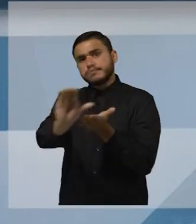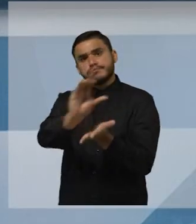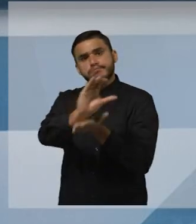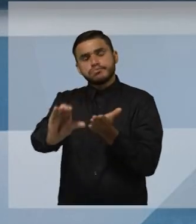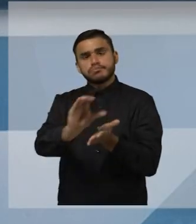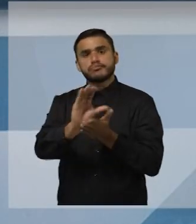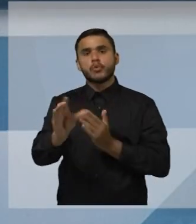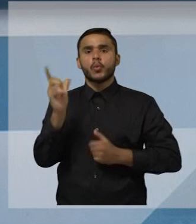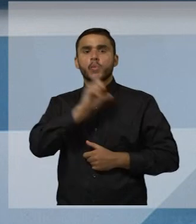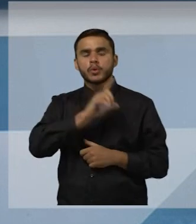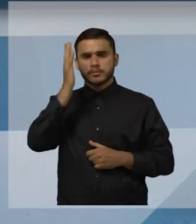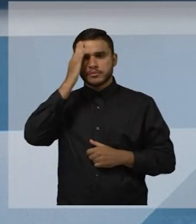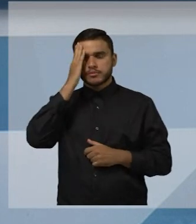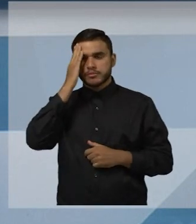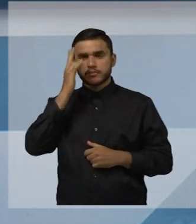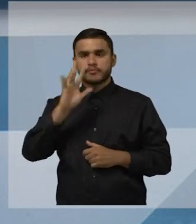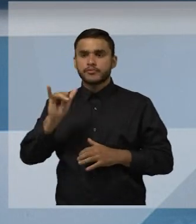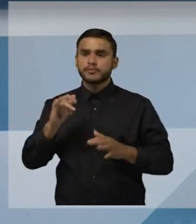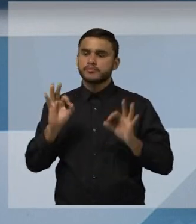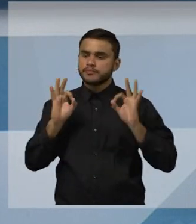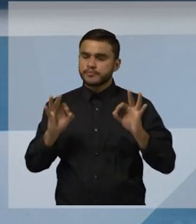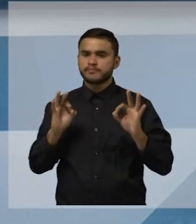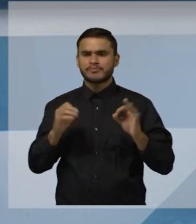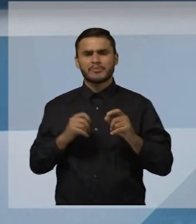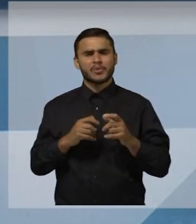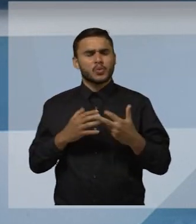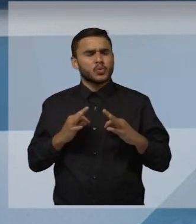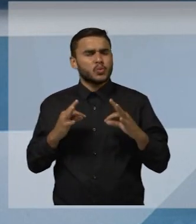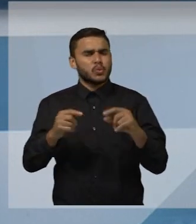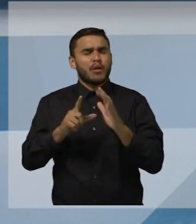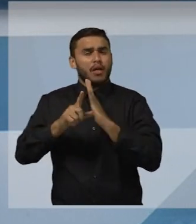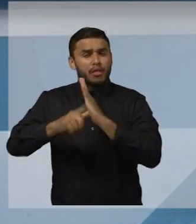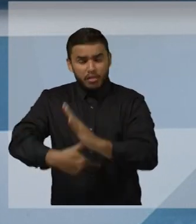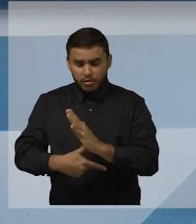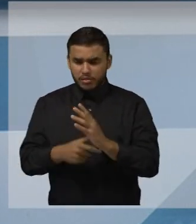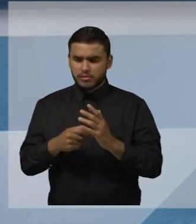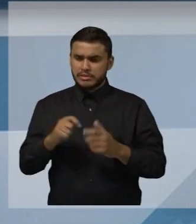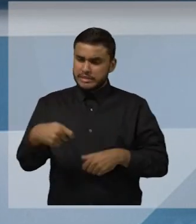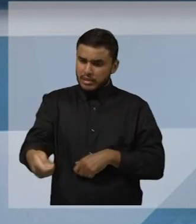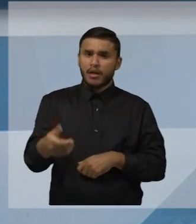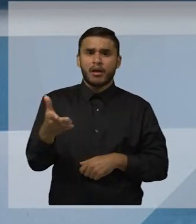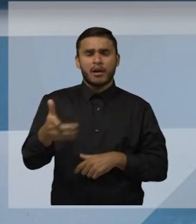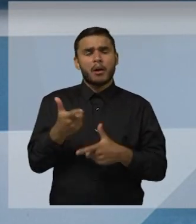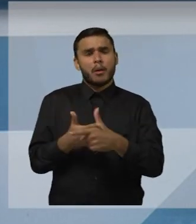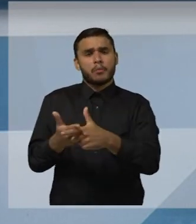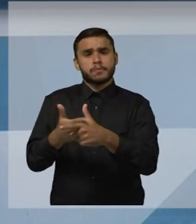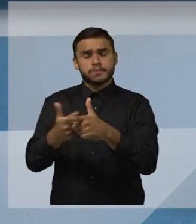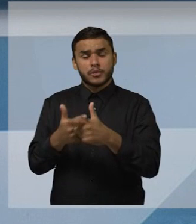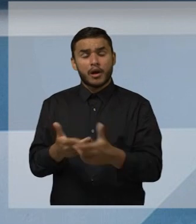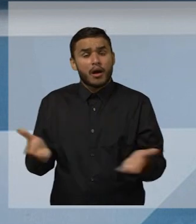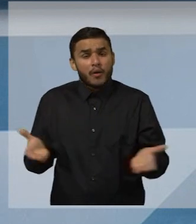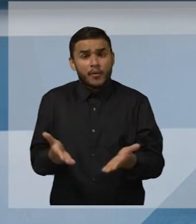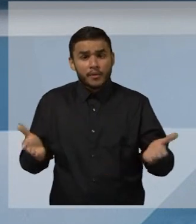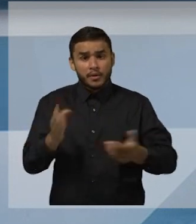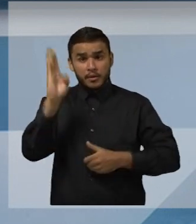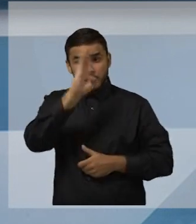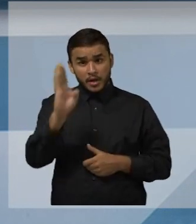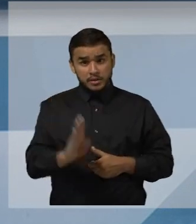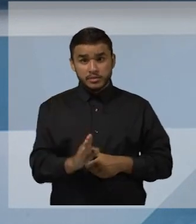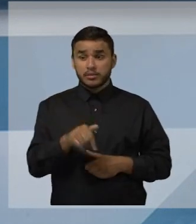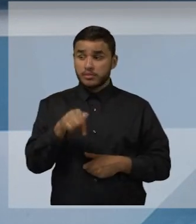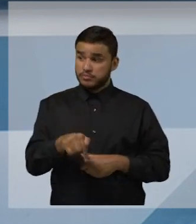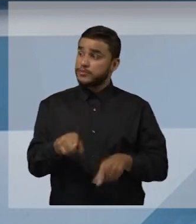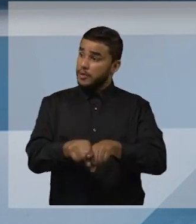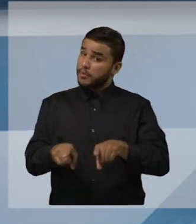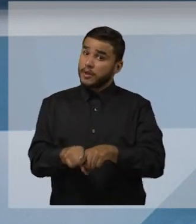para o financiamento desse nosso déficit que nós temos aqui, não esquecendo que ainda estamos na dependência da reforma da